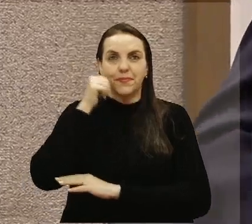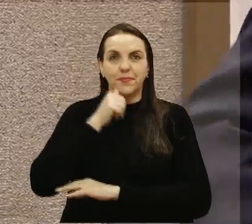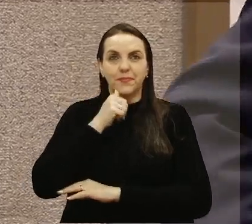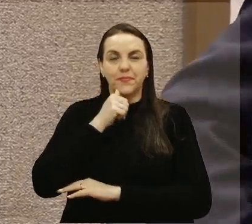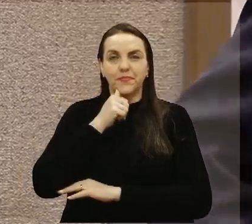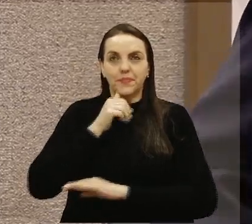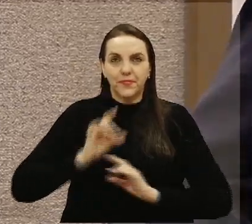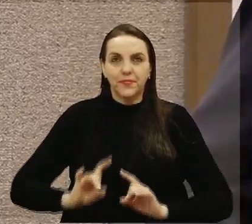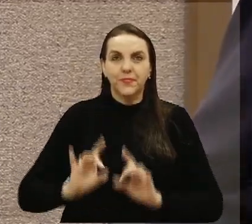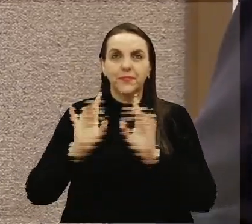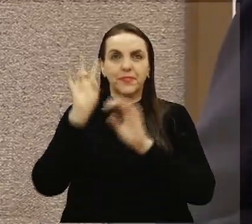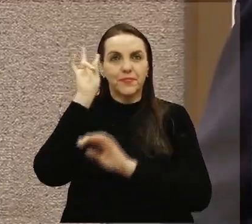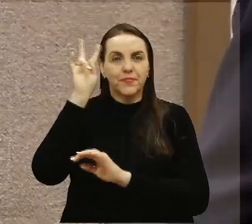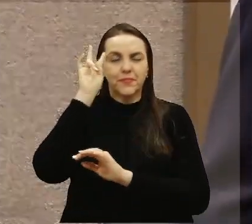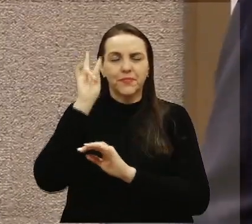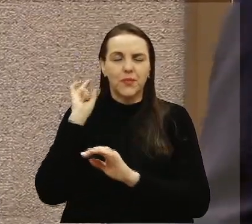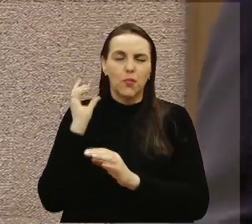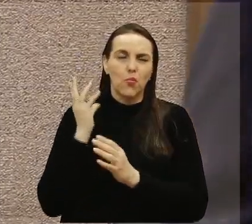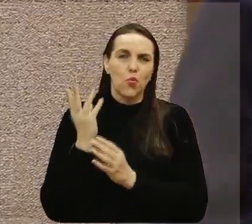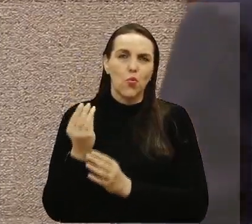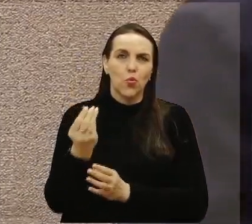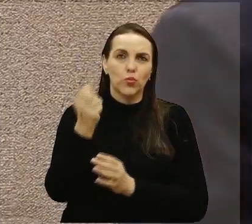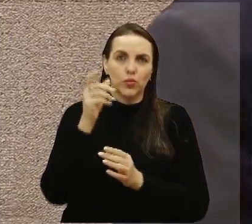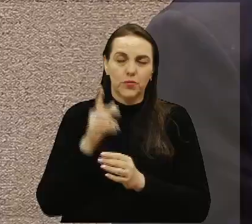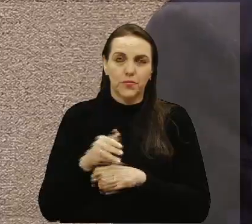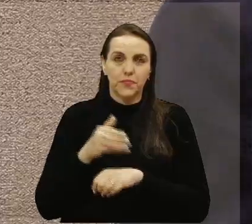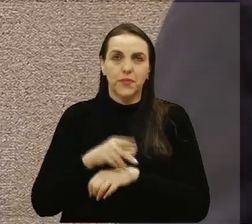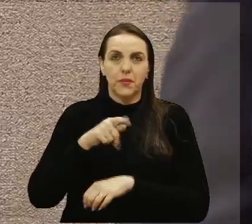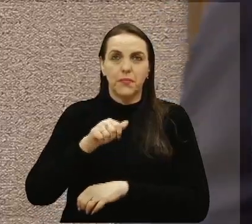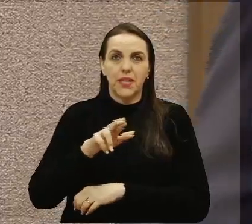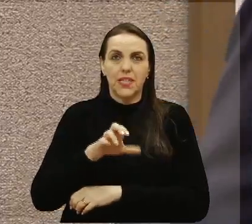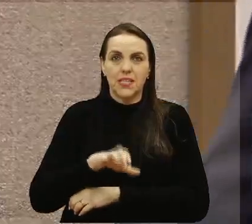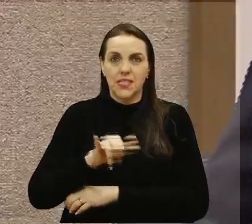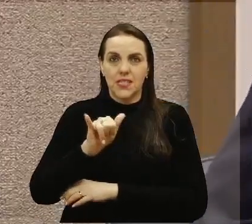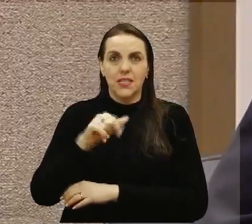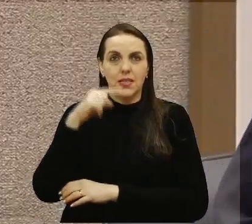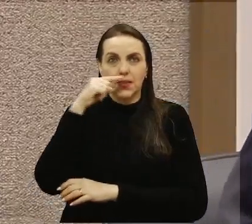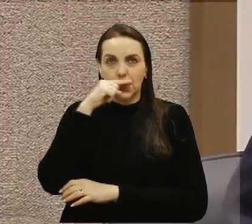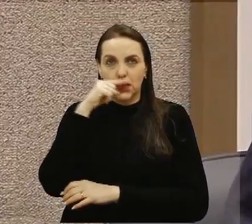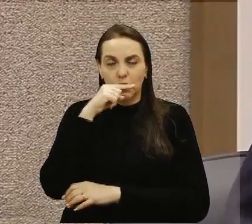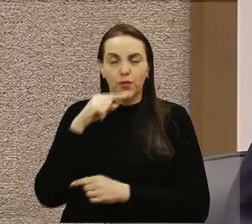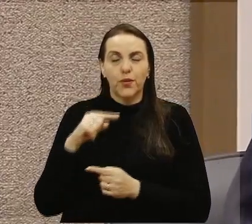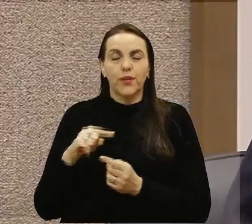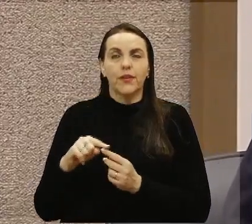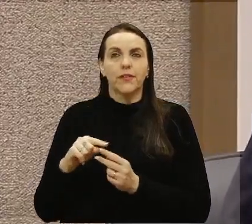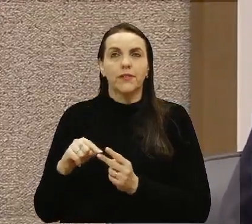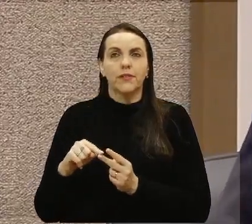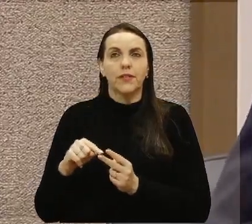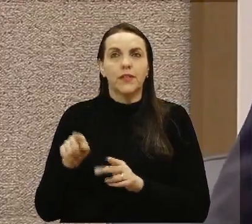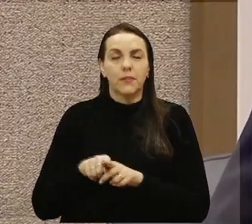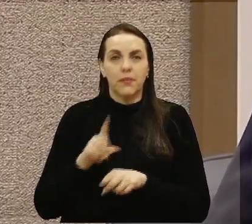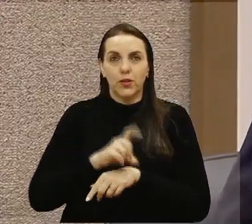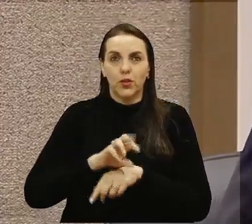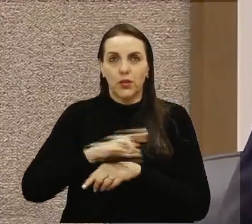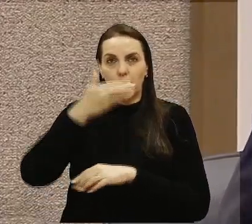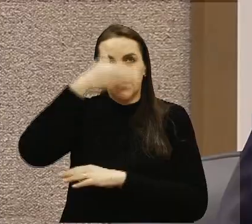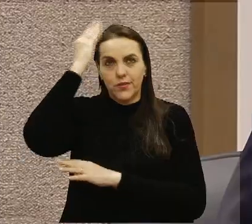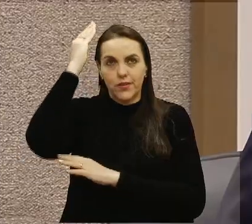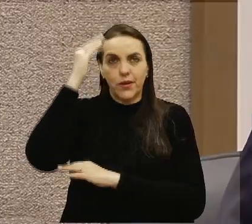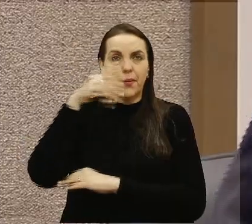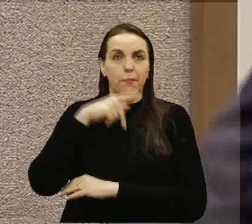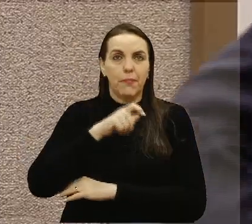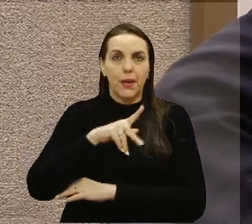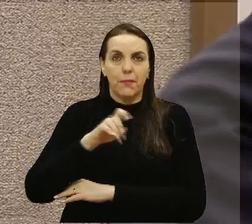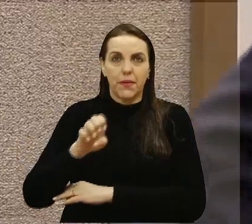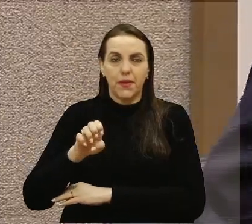de tantos que passaram por essa casa: Percy Vargas de Abreu, Sartori, Dr. Alceu, Pepe